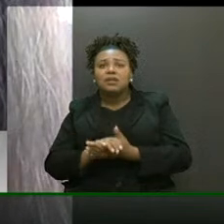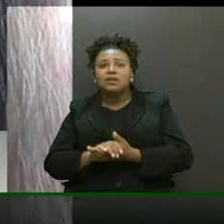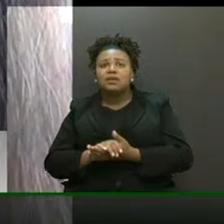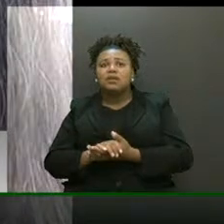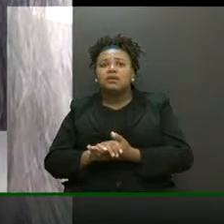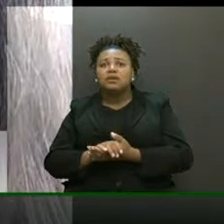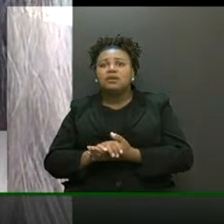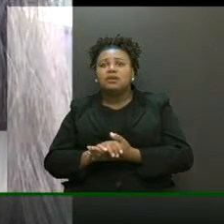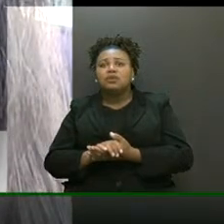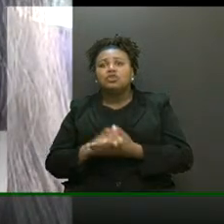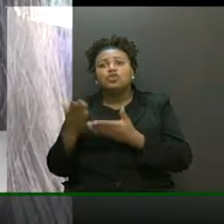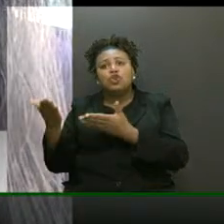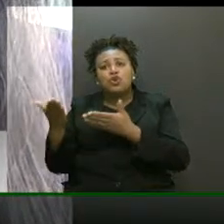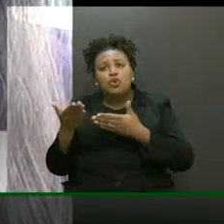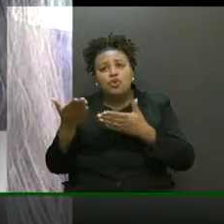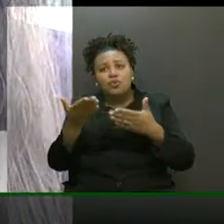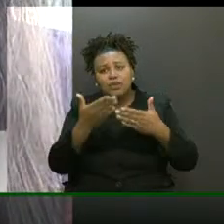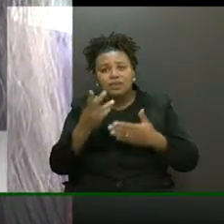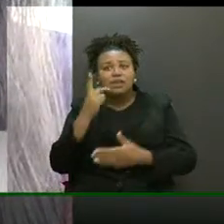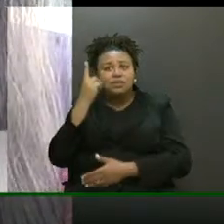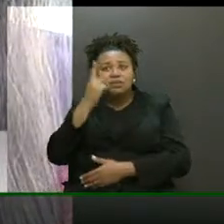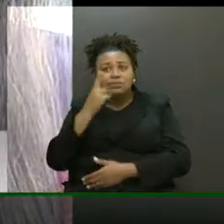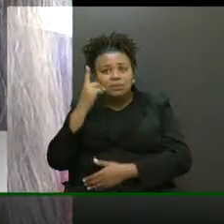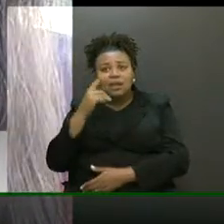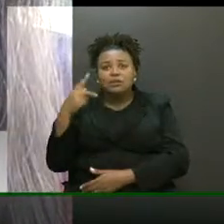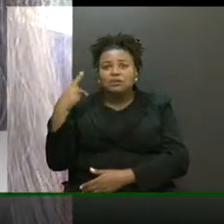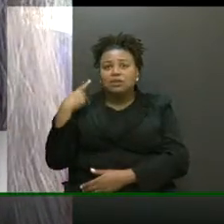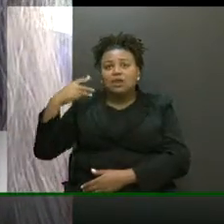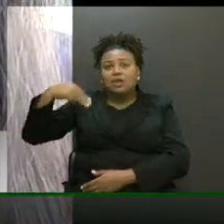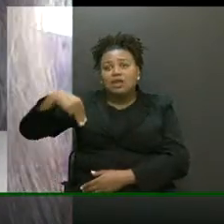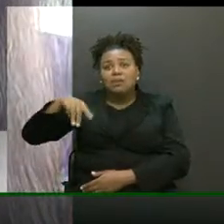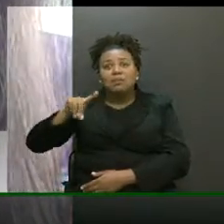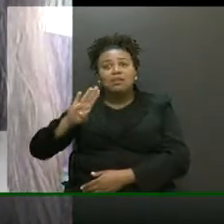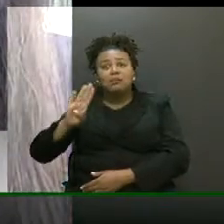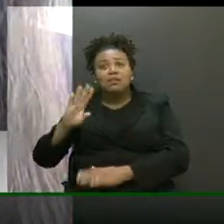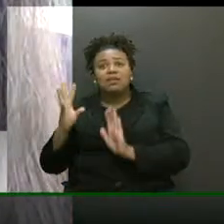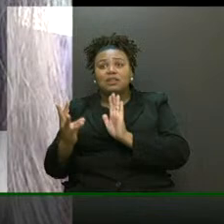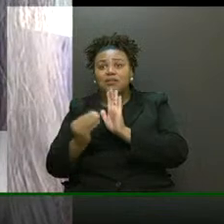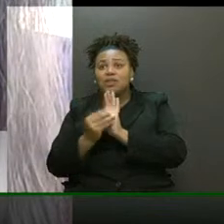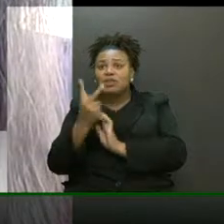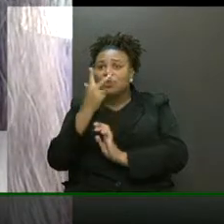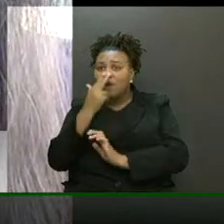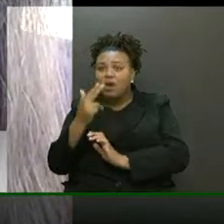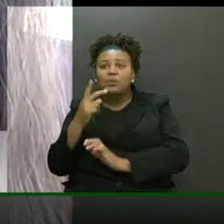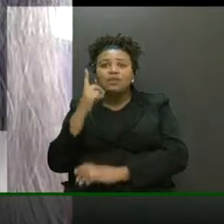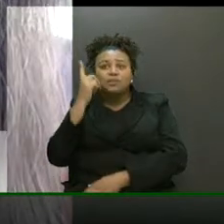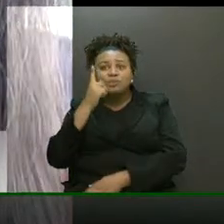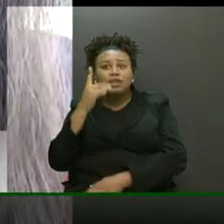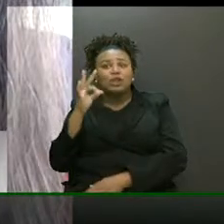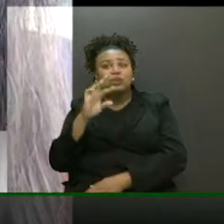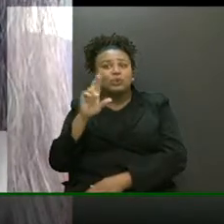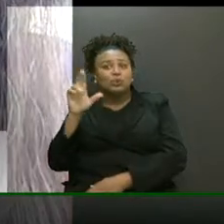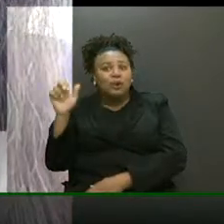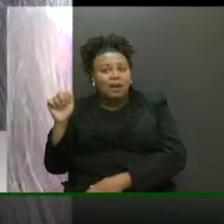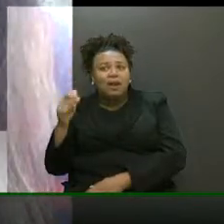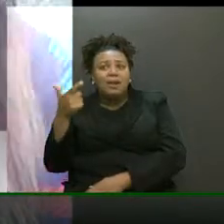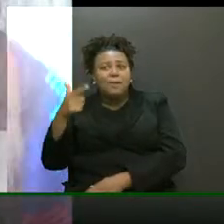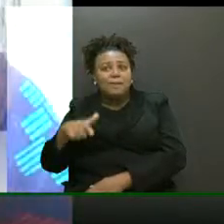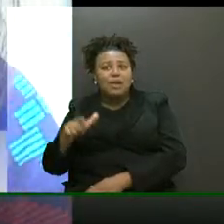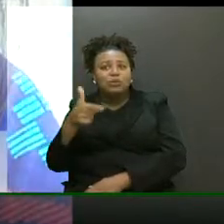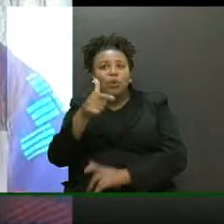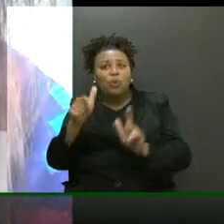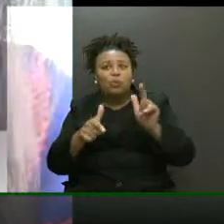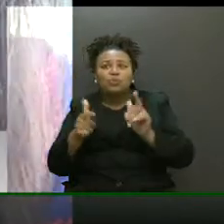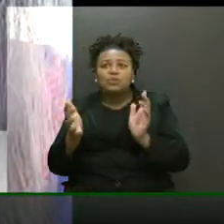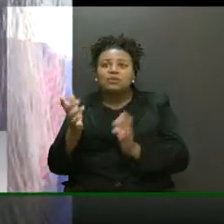de convidar, né, os deputados do MDB, que tem uma emenda no meu sentido, o próprio deputado Sérgio Turra e os demais